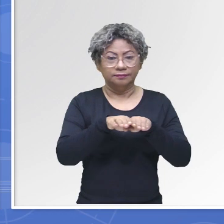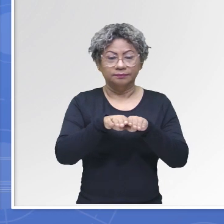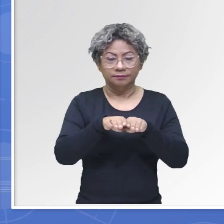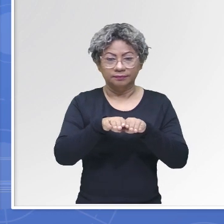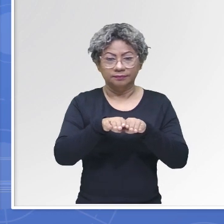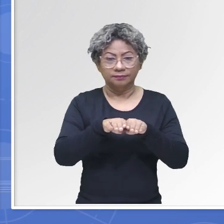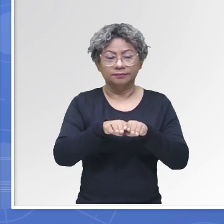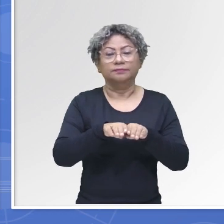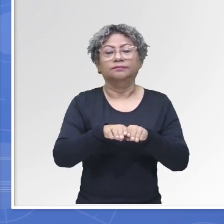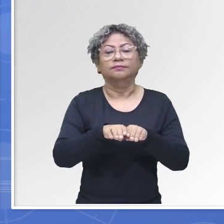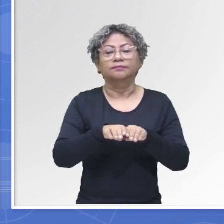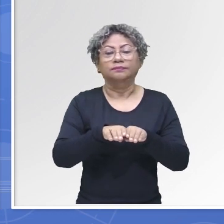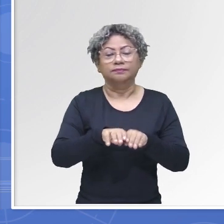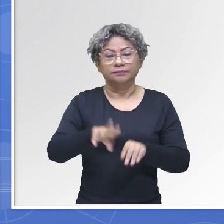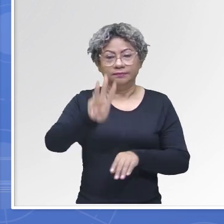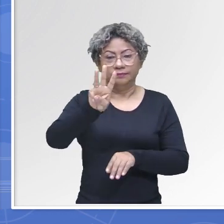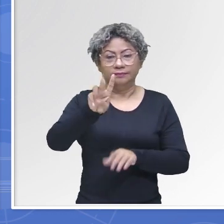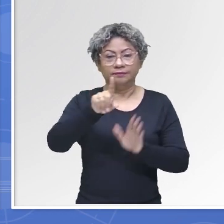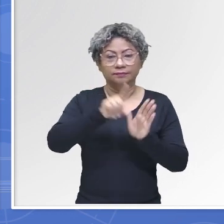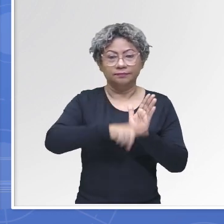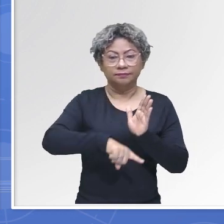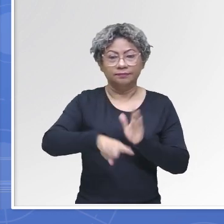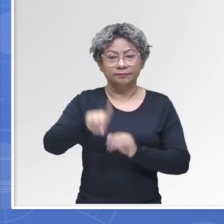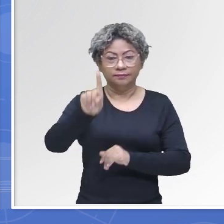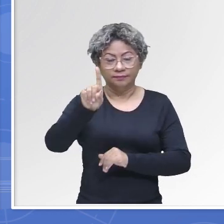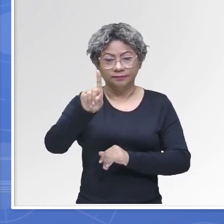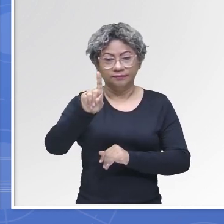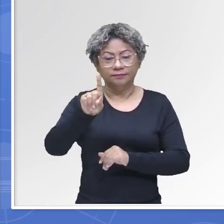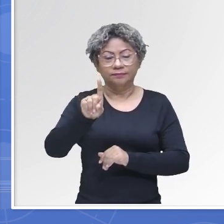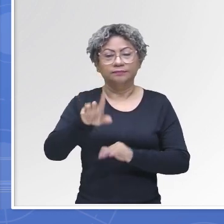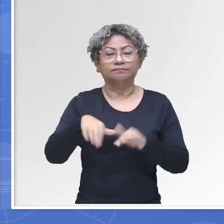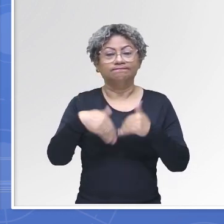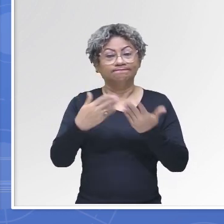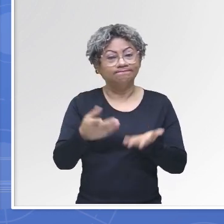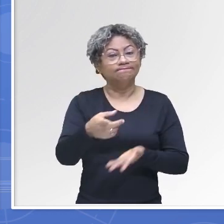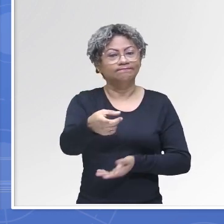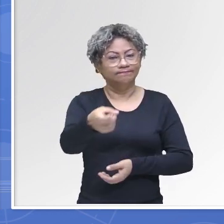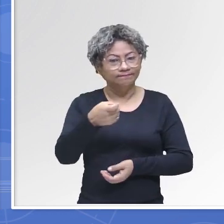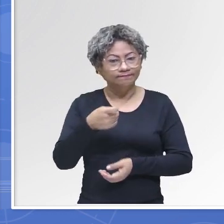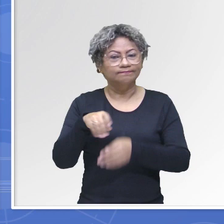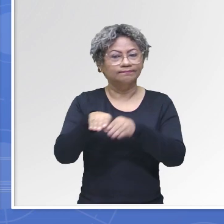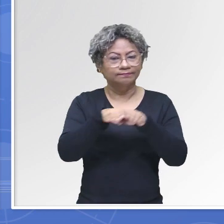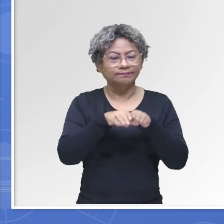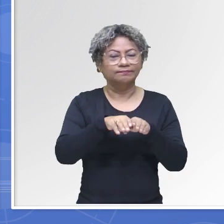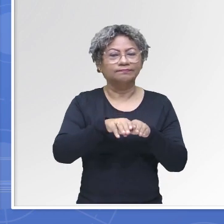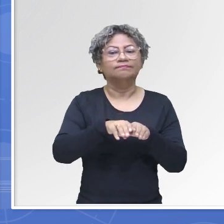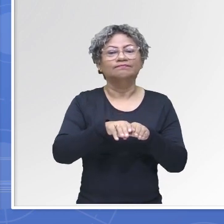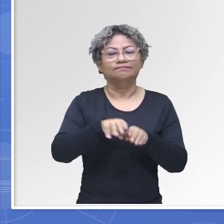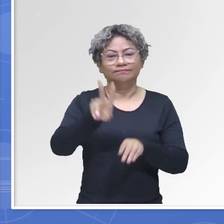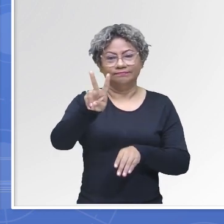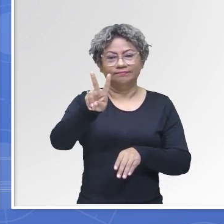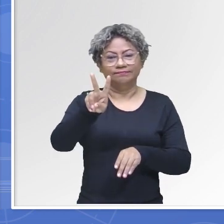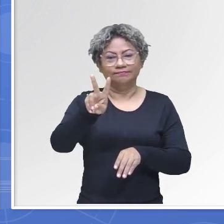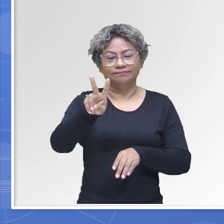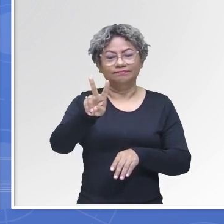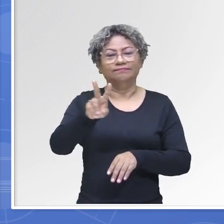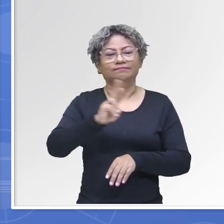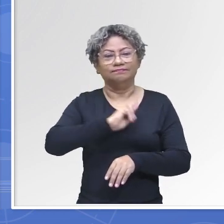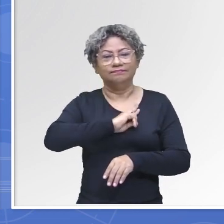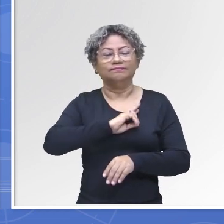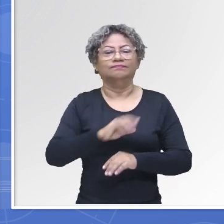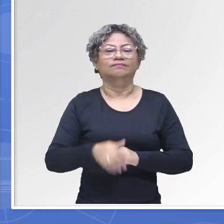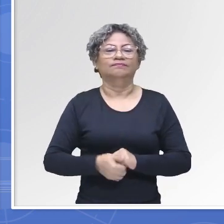3 menos o valor de y. X é igual a 2. Né? Nós temos aqui, então,